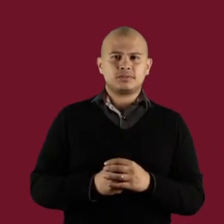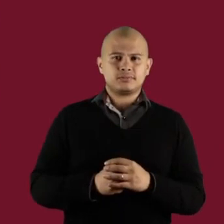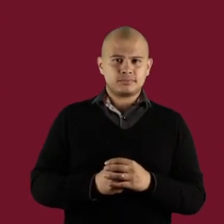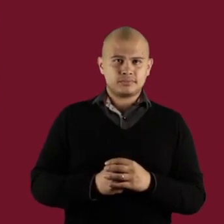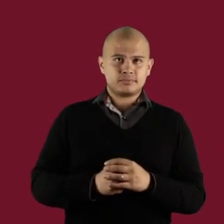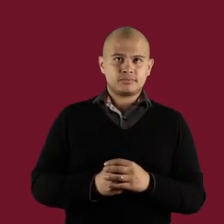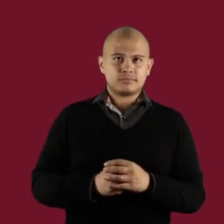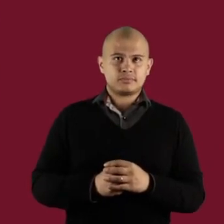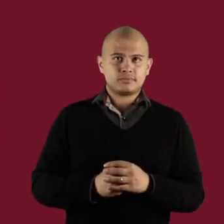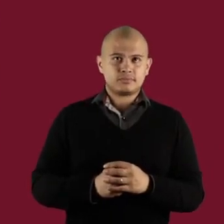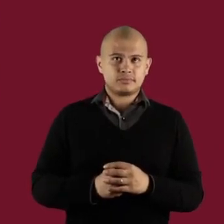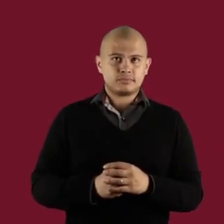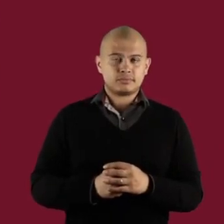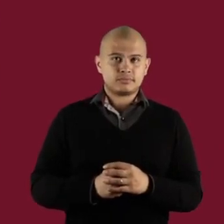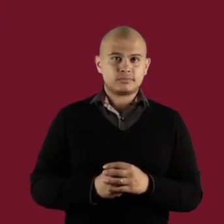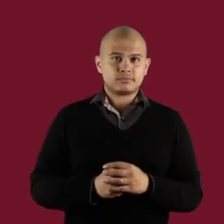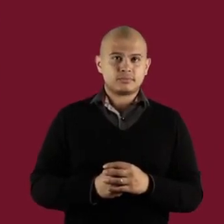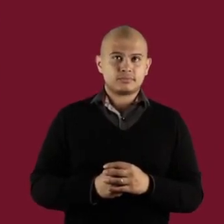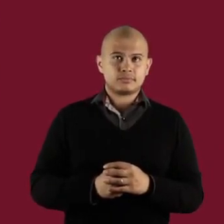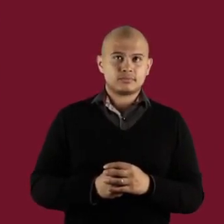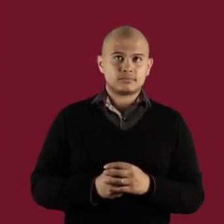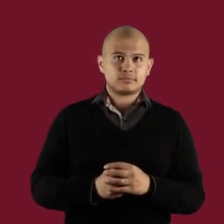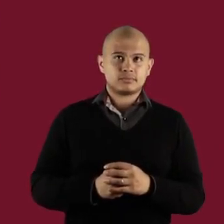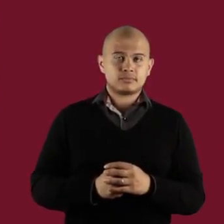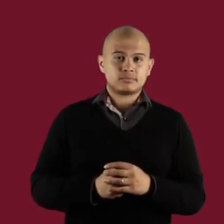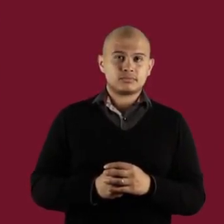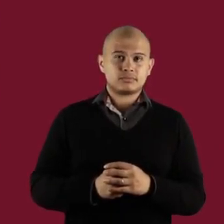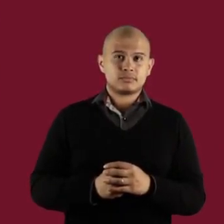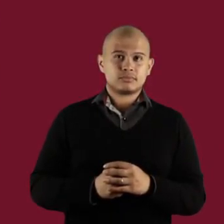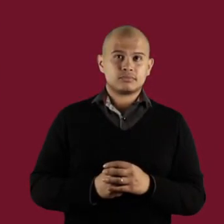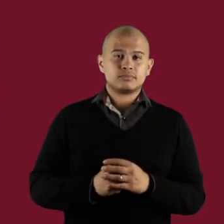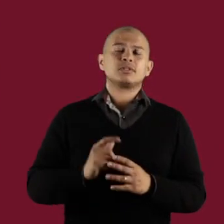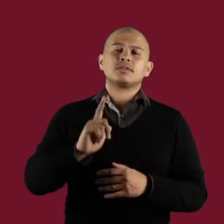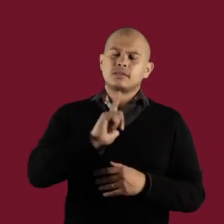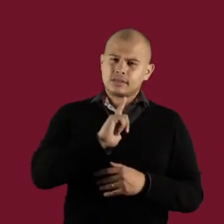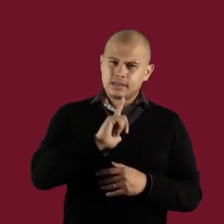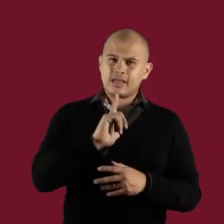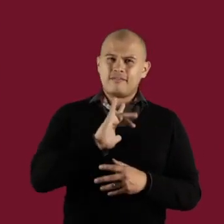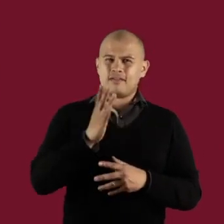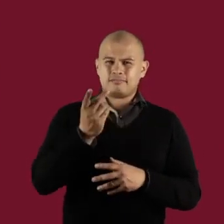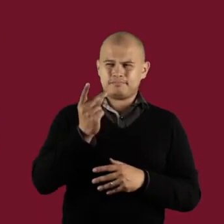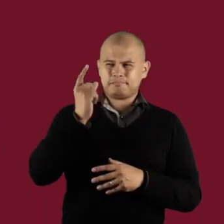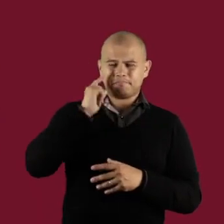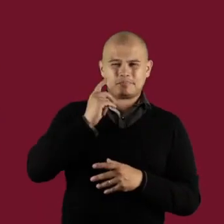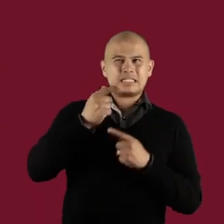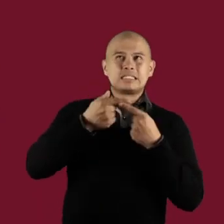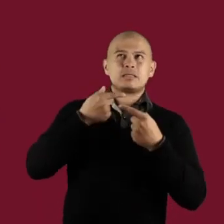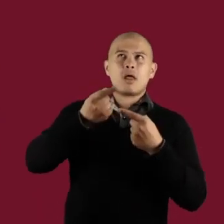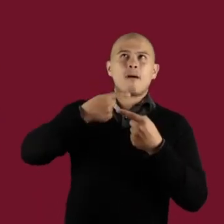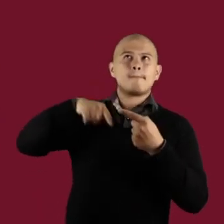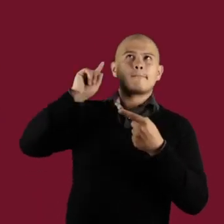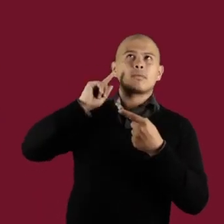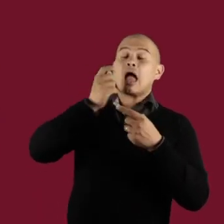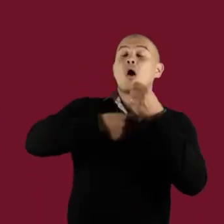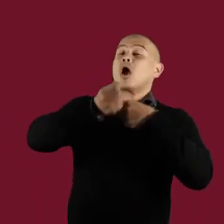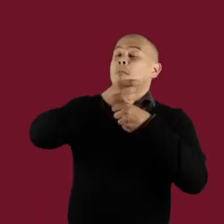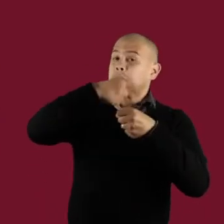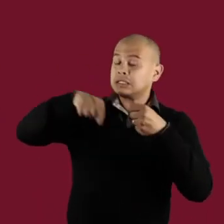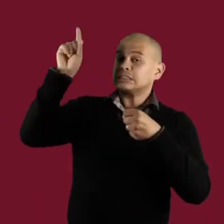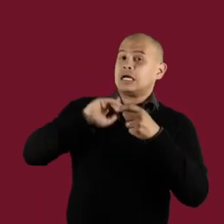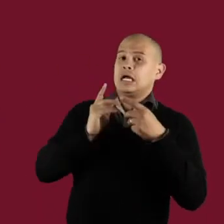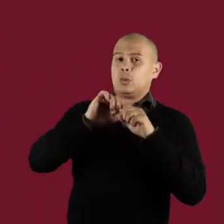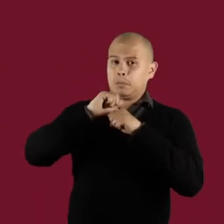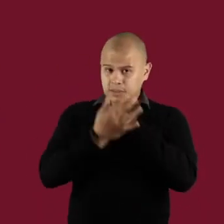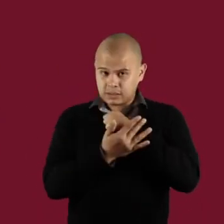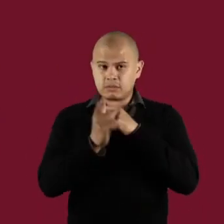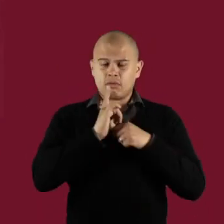Interessante. Umas duas linhas. Houve uma entrevista que fizemos no ano passado, em plena pandemia, foi no início, no